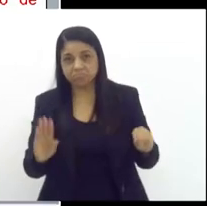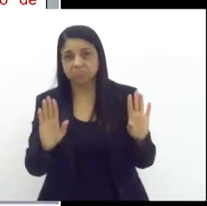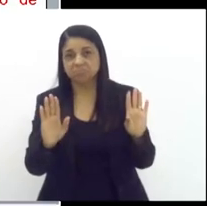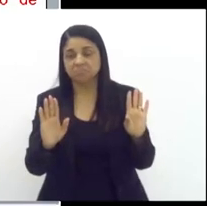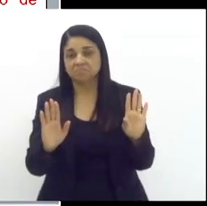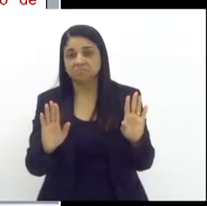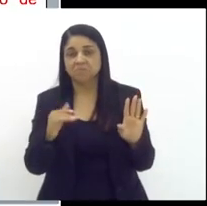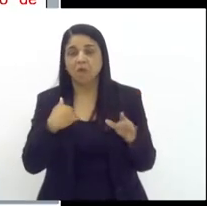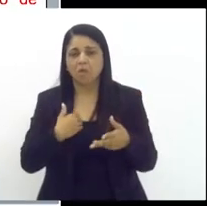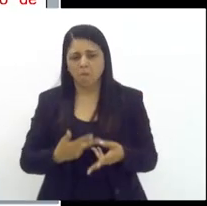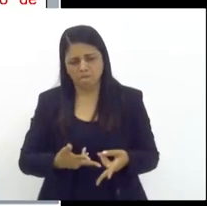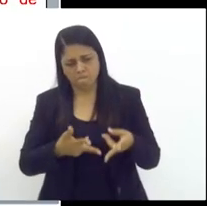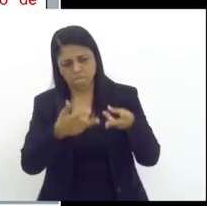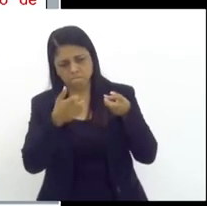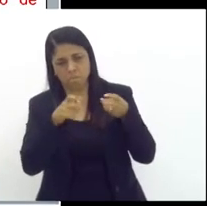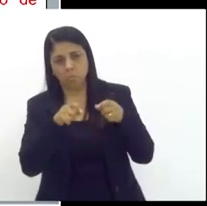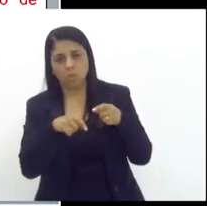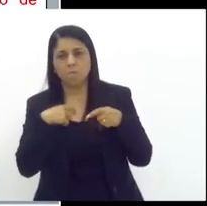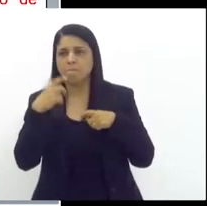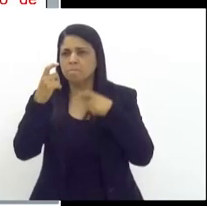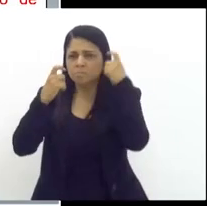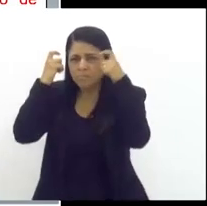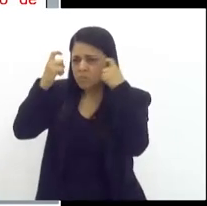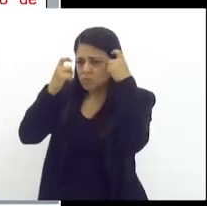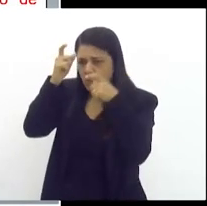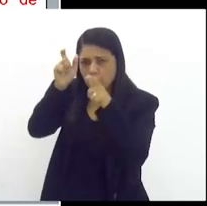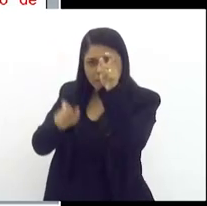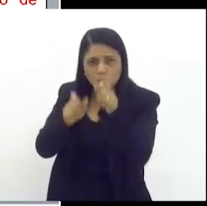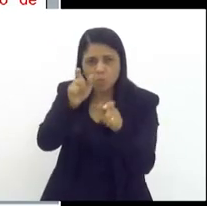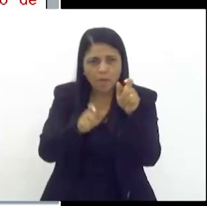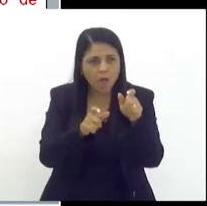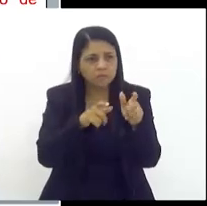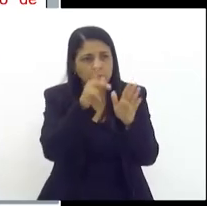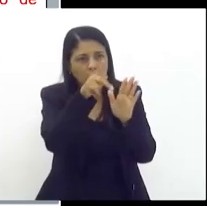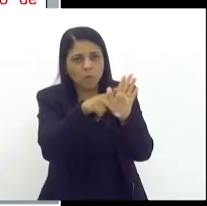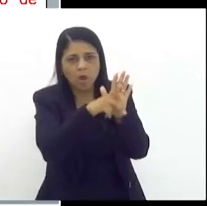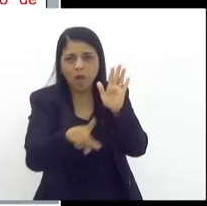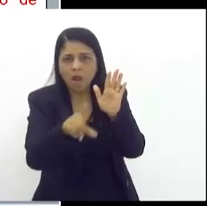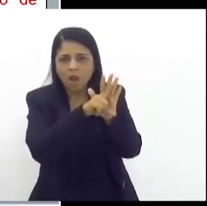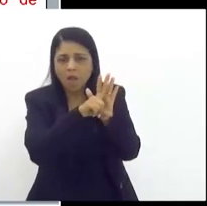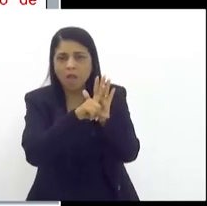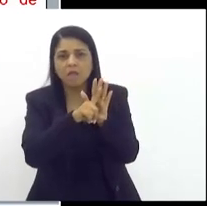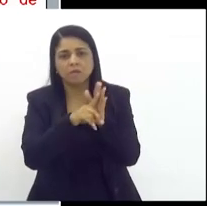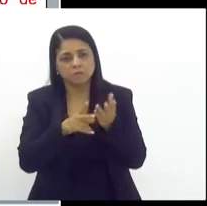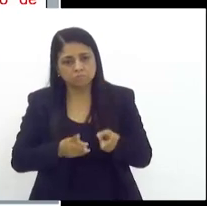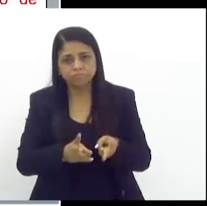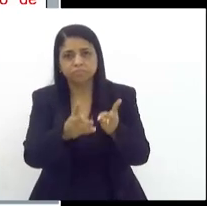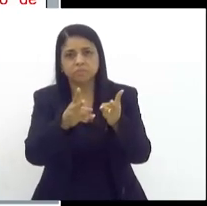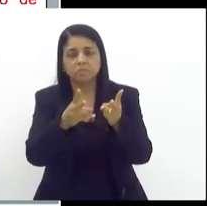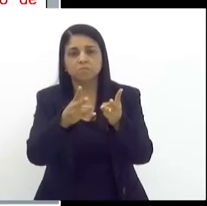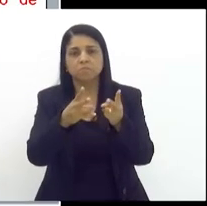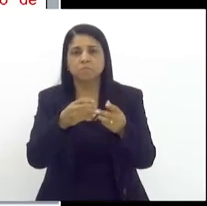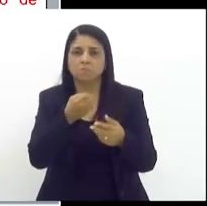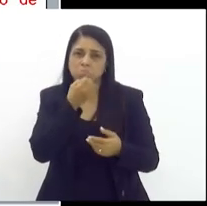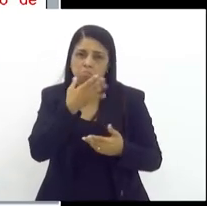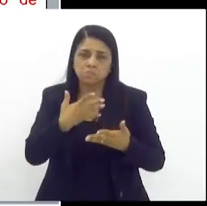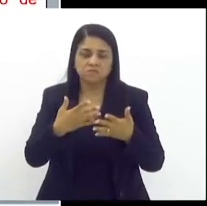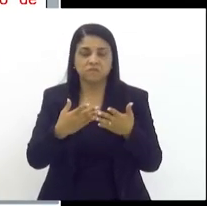aí eu vejo muita gente preocupada ainda que tem projeto de lei tramitando para benefício fiscal